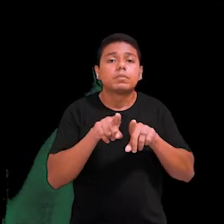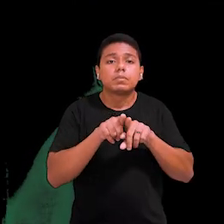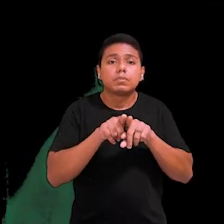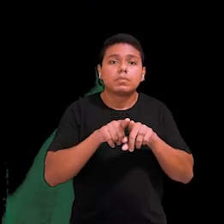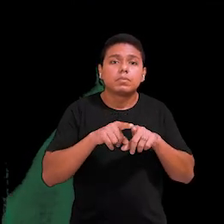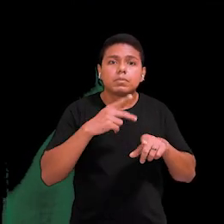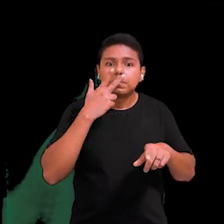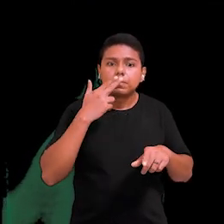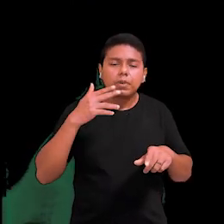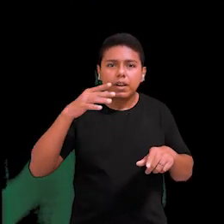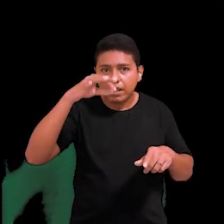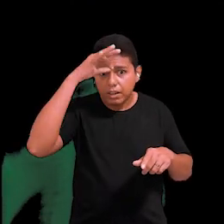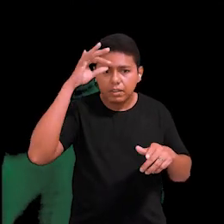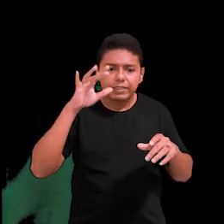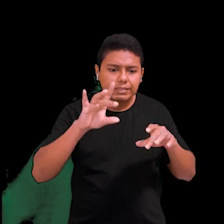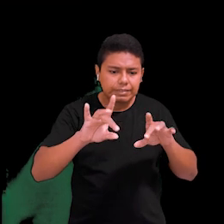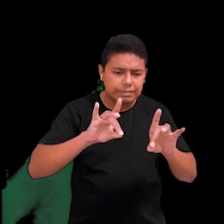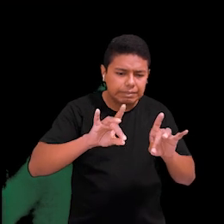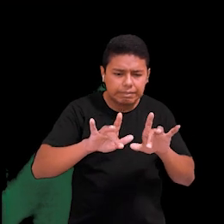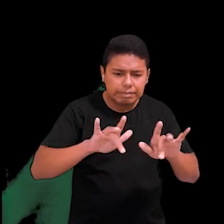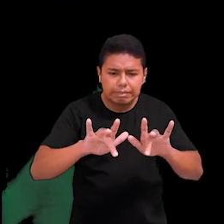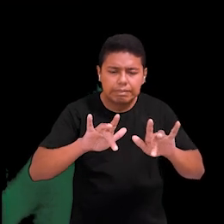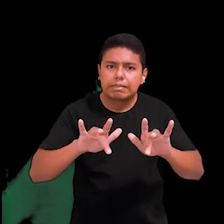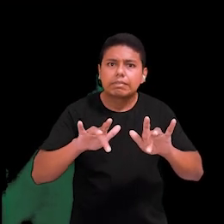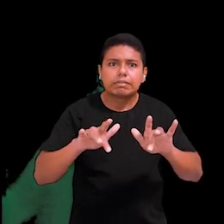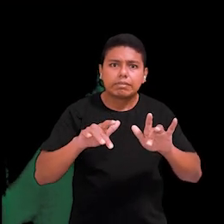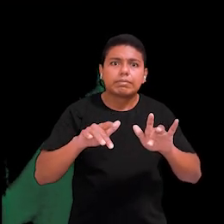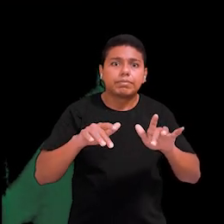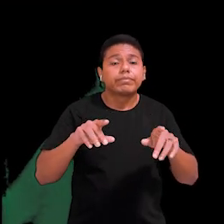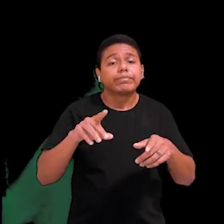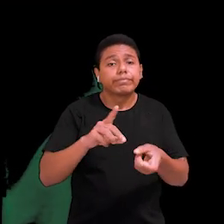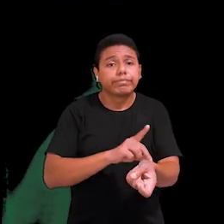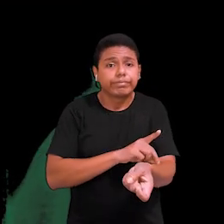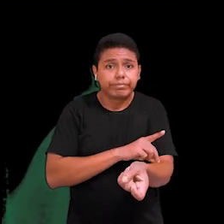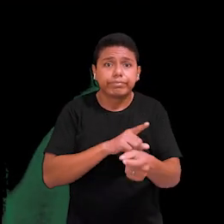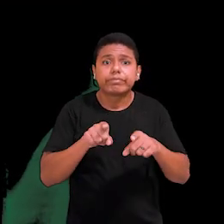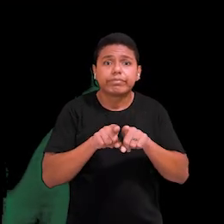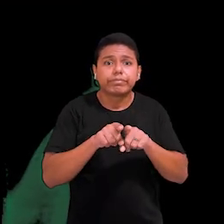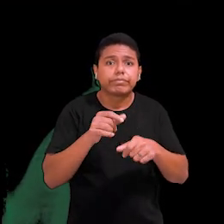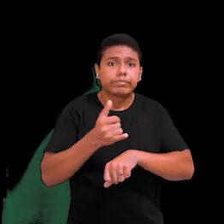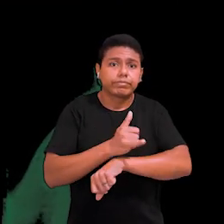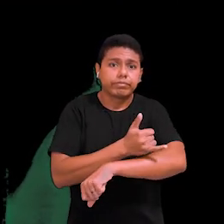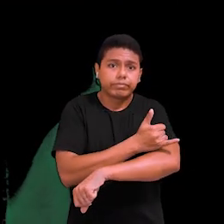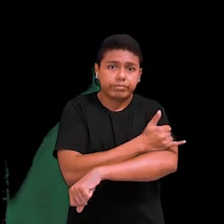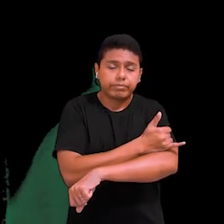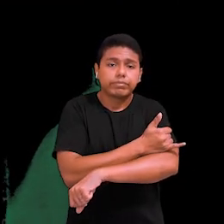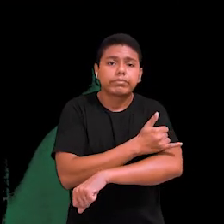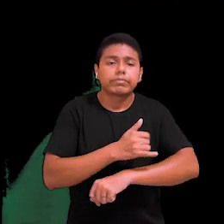bolsa prolongada, o número excessivo de toques vaginais, o diabetes gestacional,